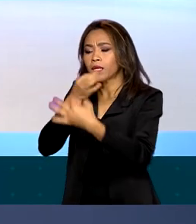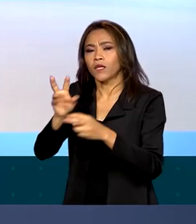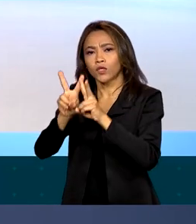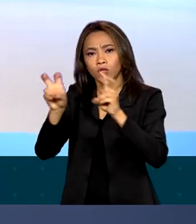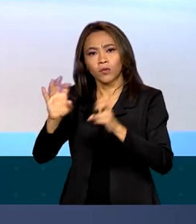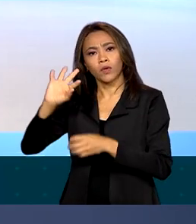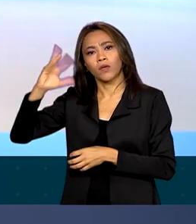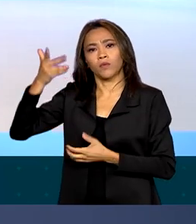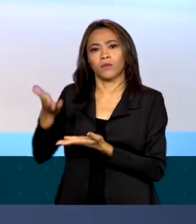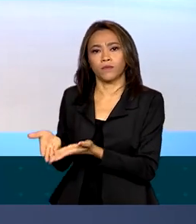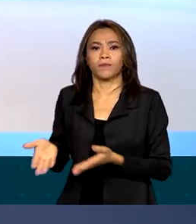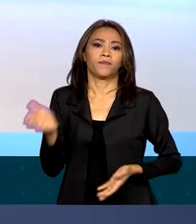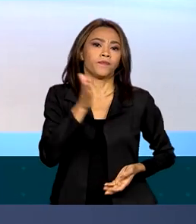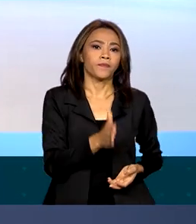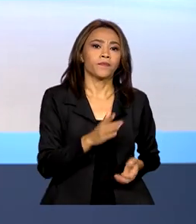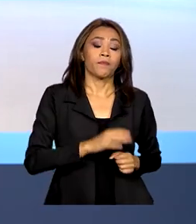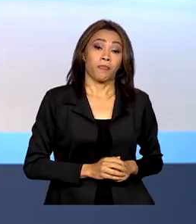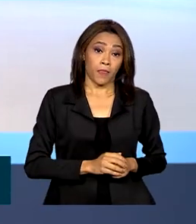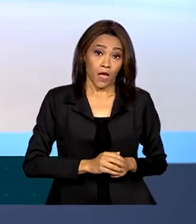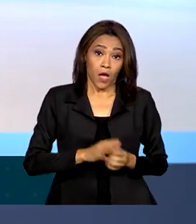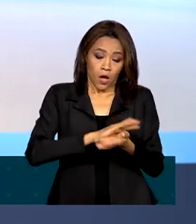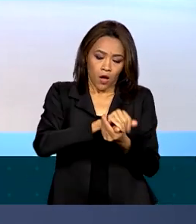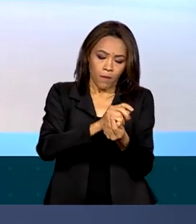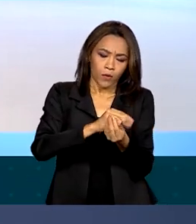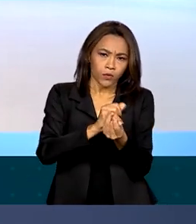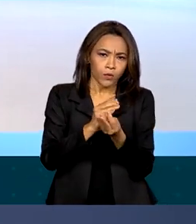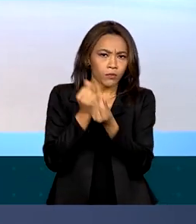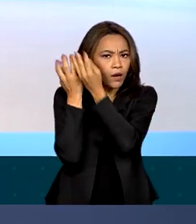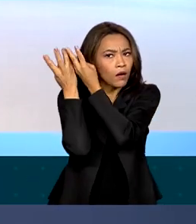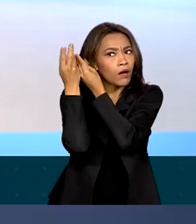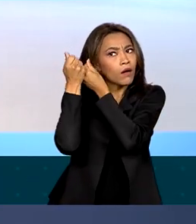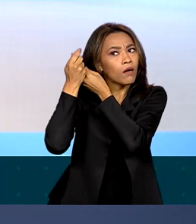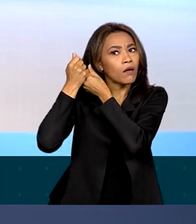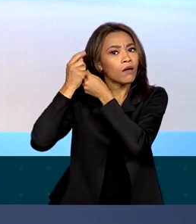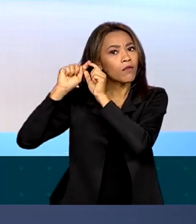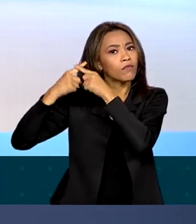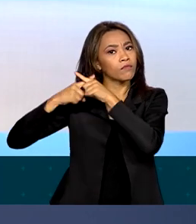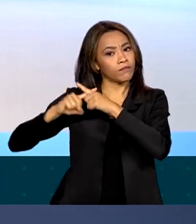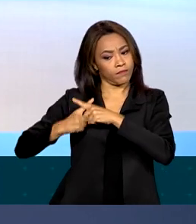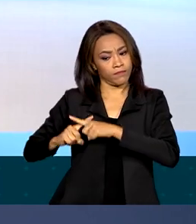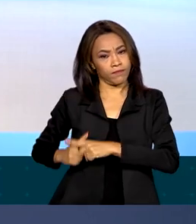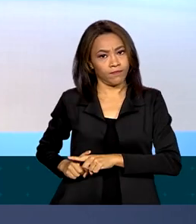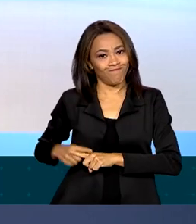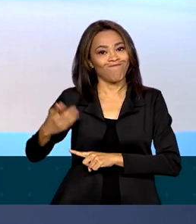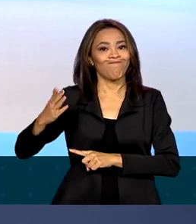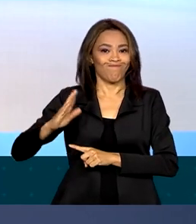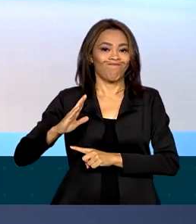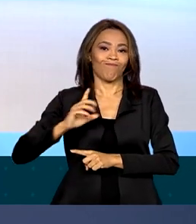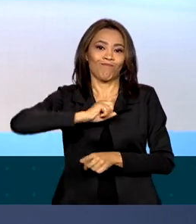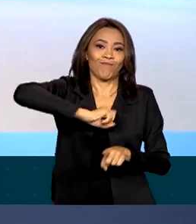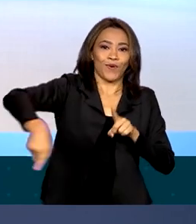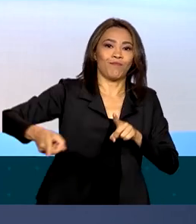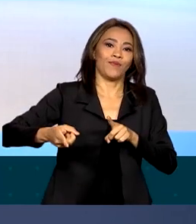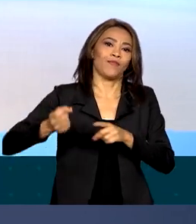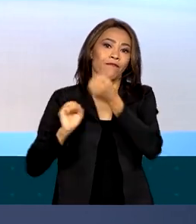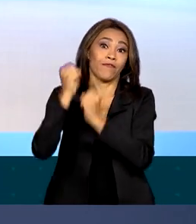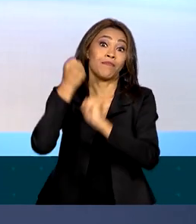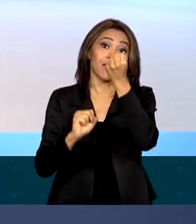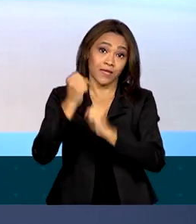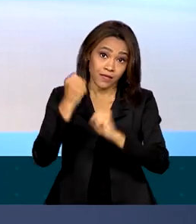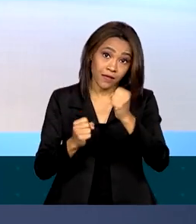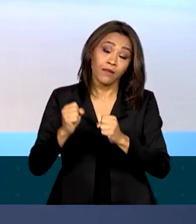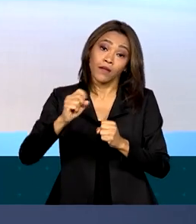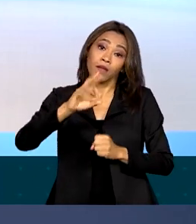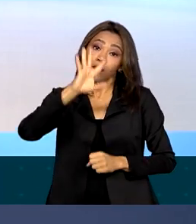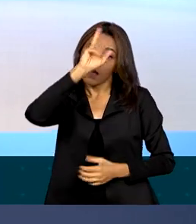produtos para modelar tranças nos cabelos estão com a fabricação venda e uso proibidos a medida é da